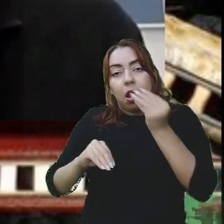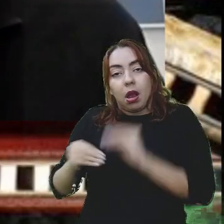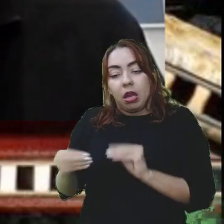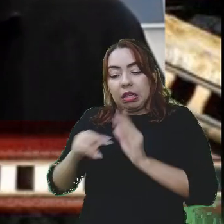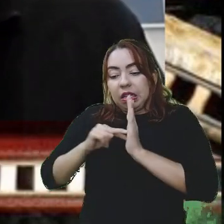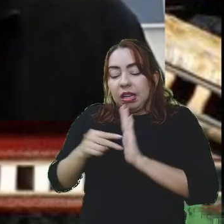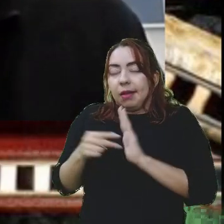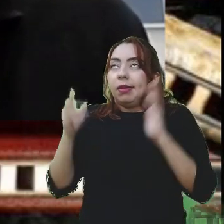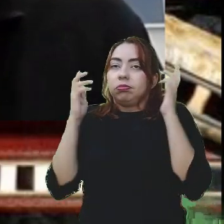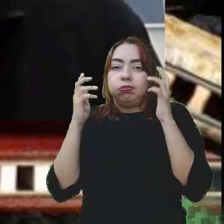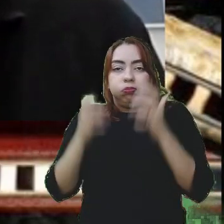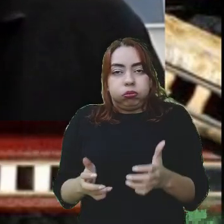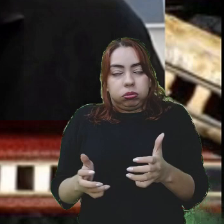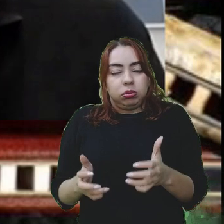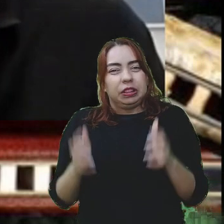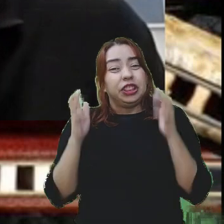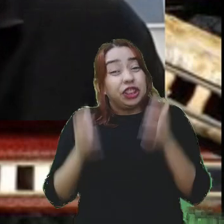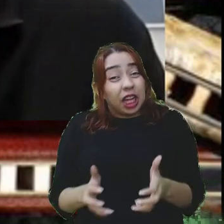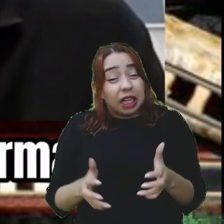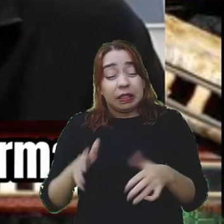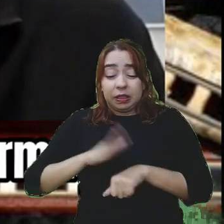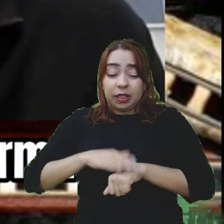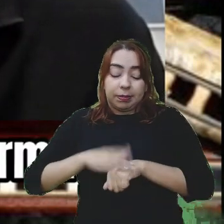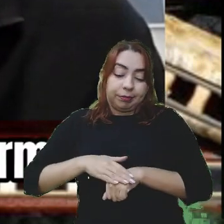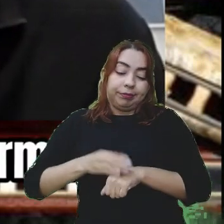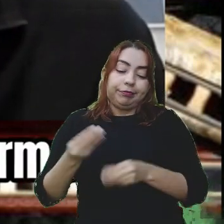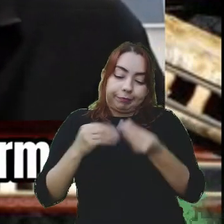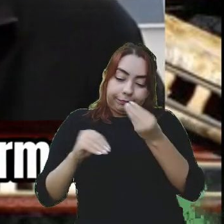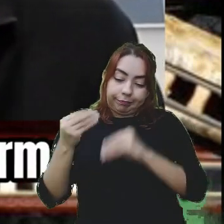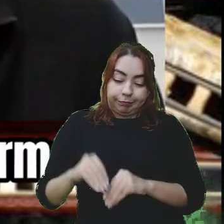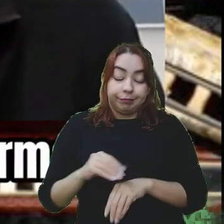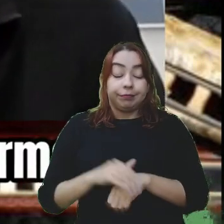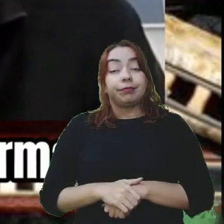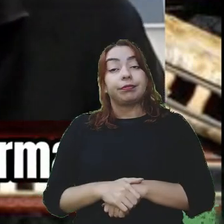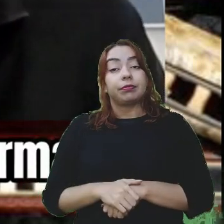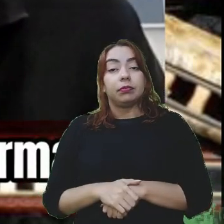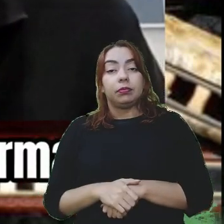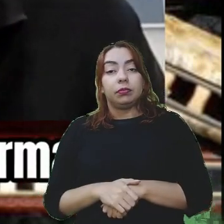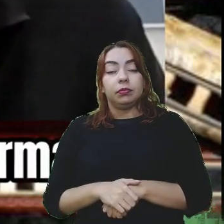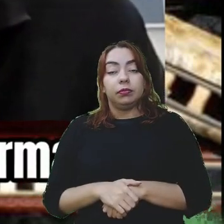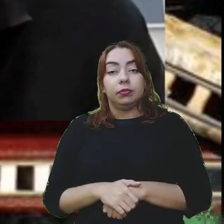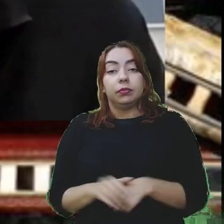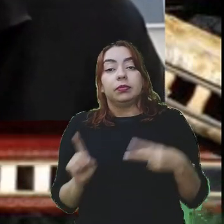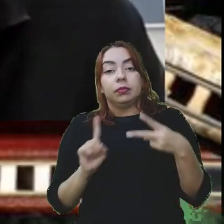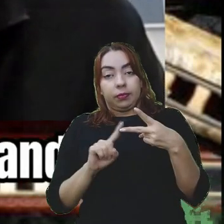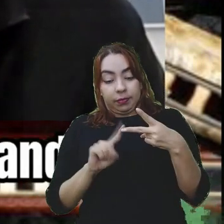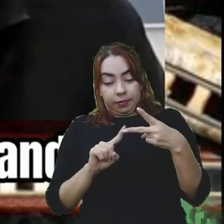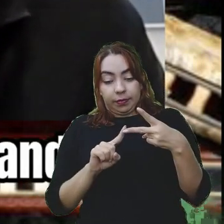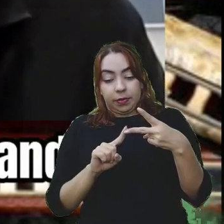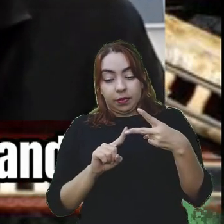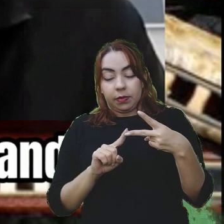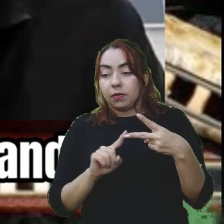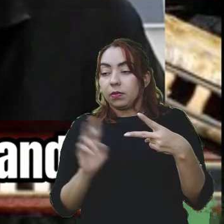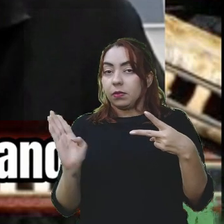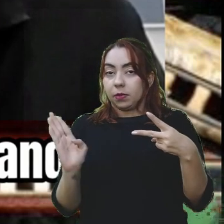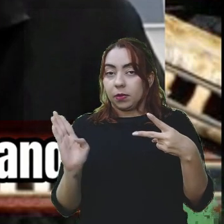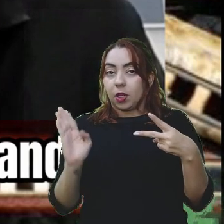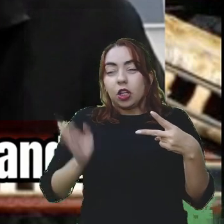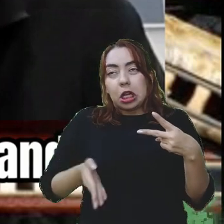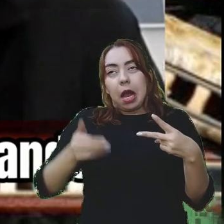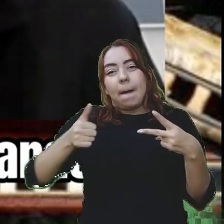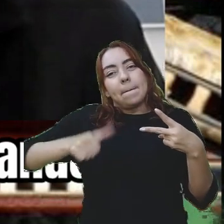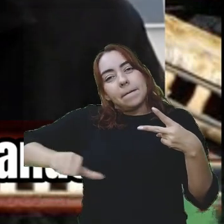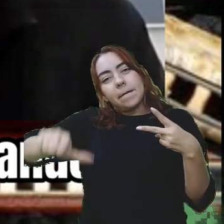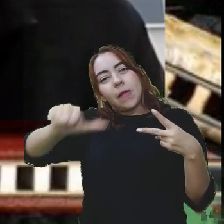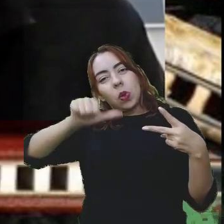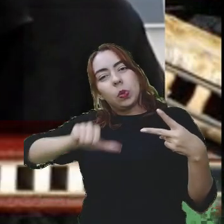chata. Aí, naquela época, a Hering estava passando por uma grande transformação. O nosso amigo Jefferson